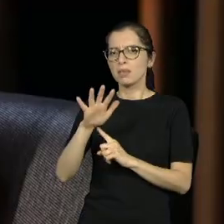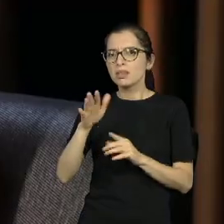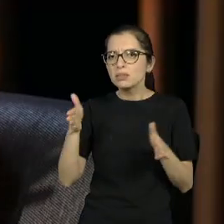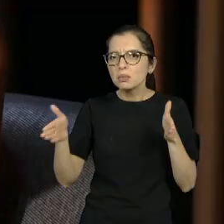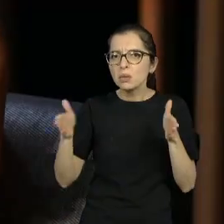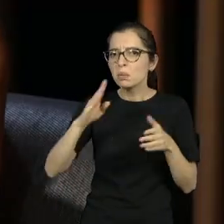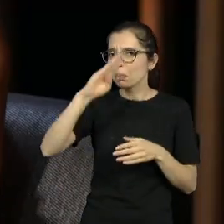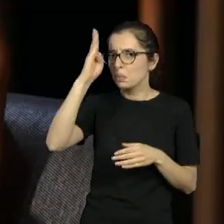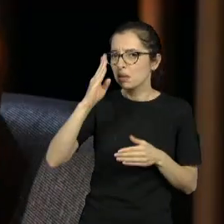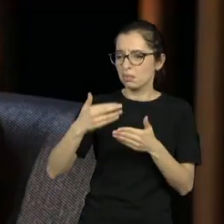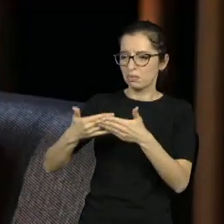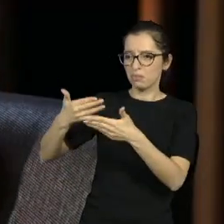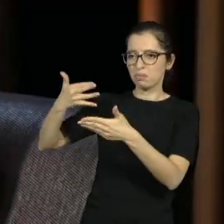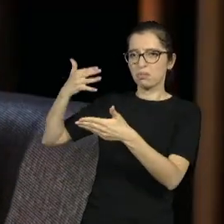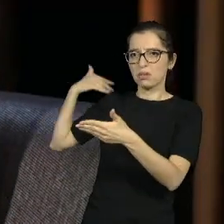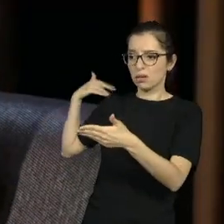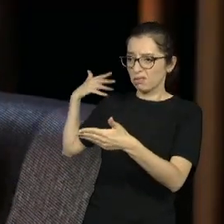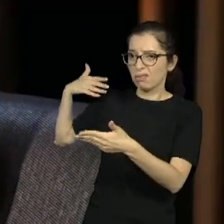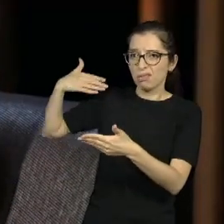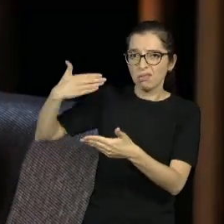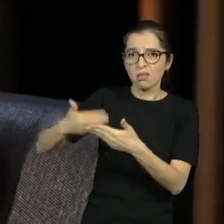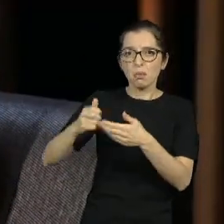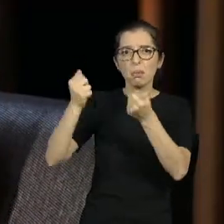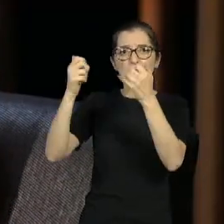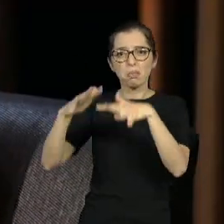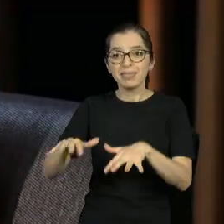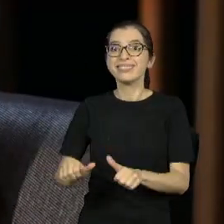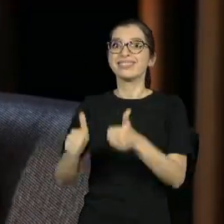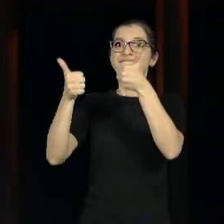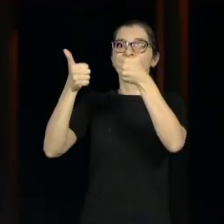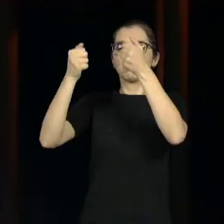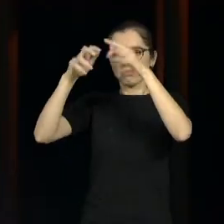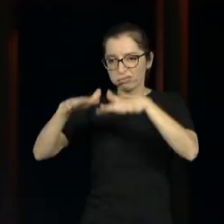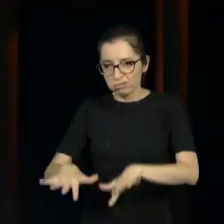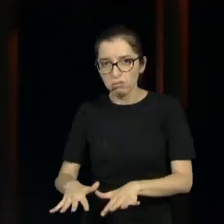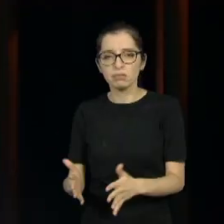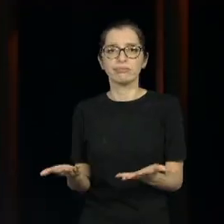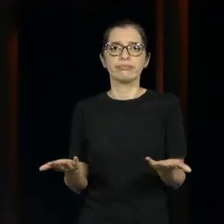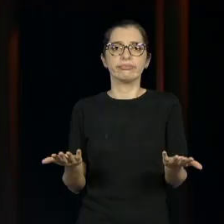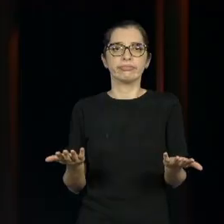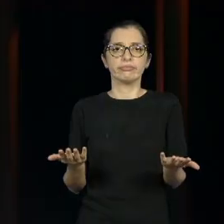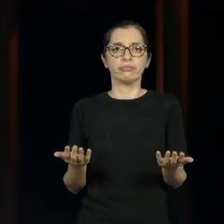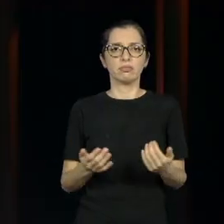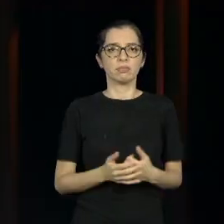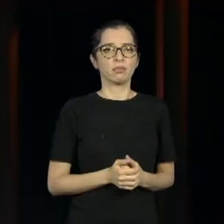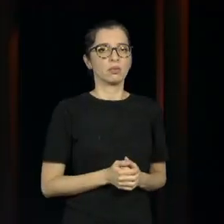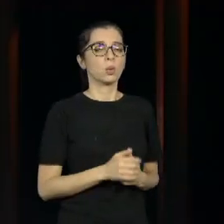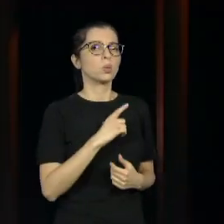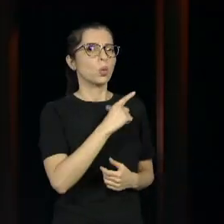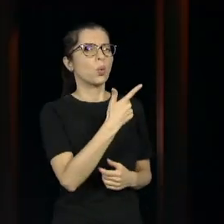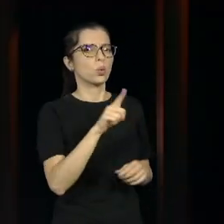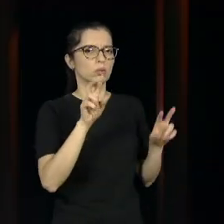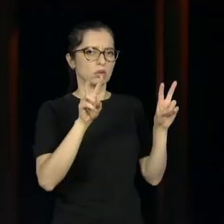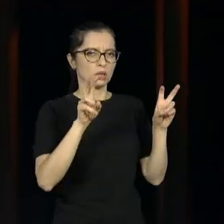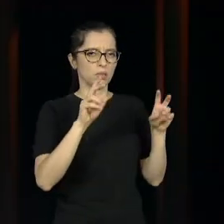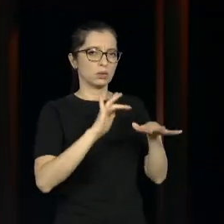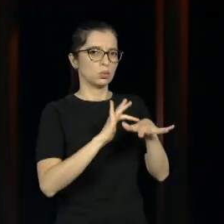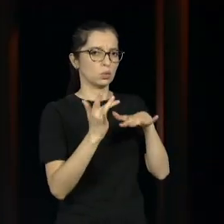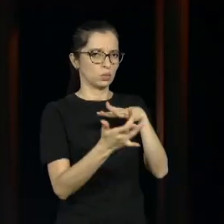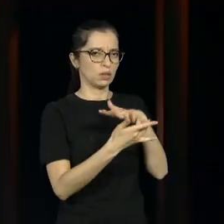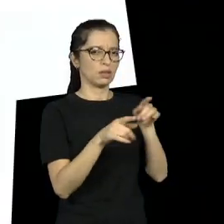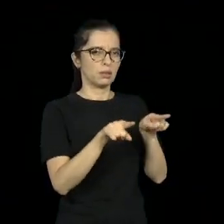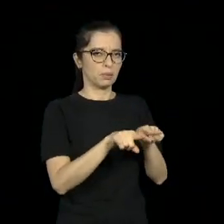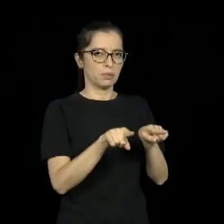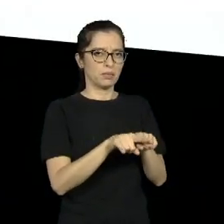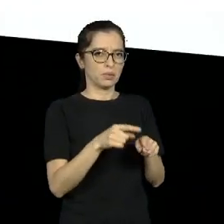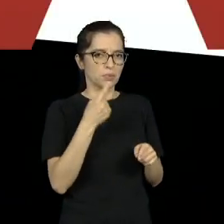nós nos perdemos e já nos encontramos né então é hora tem mais uma aqui do Mundo Paralelo das redes sociais para você um